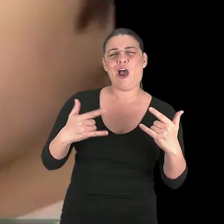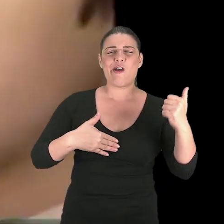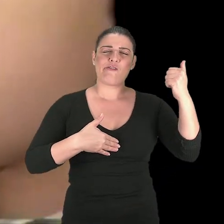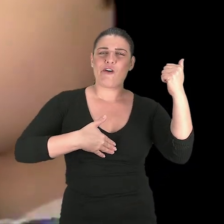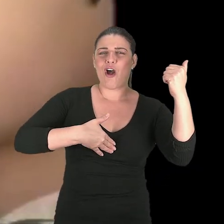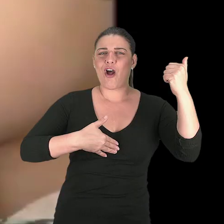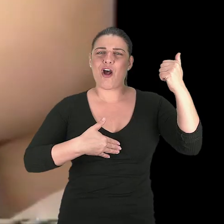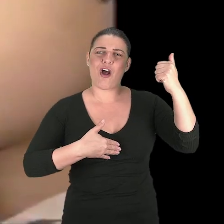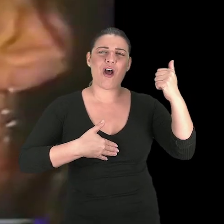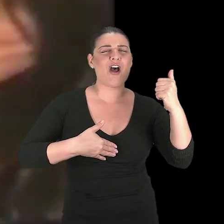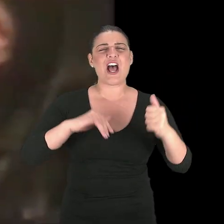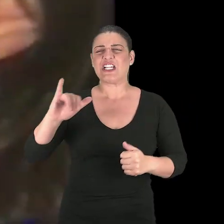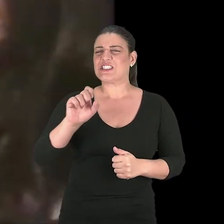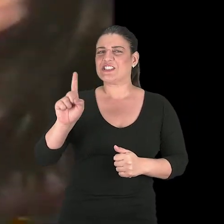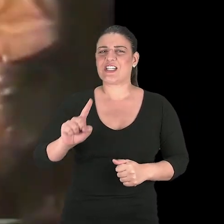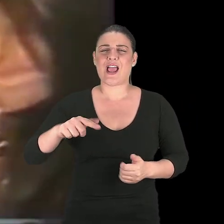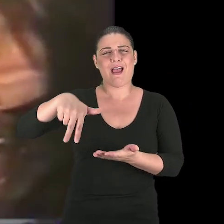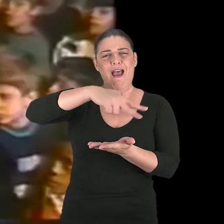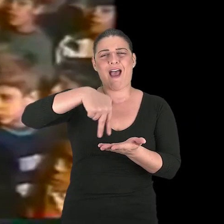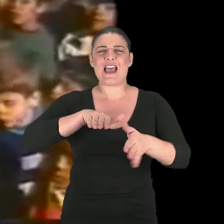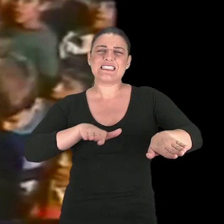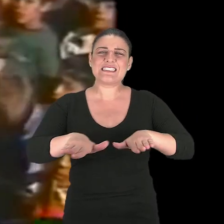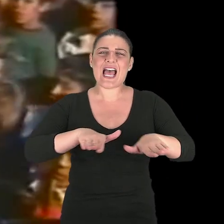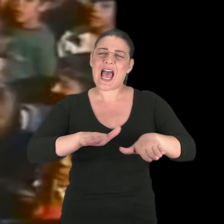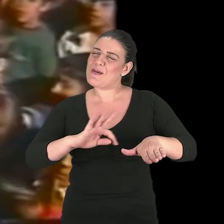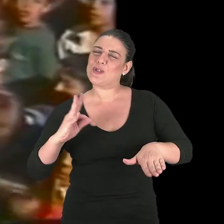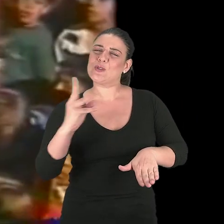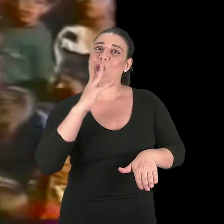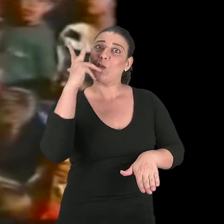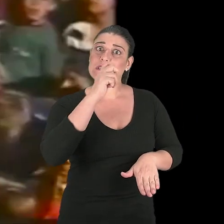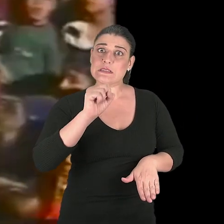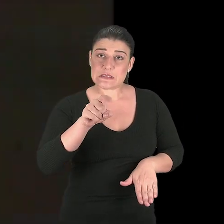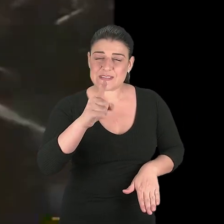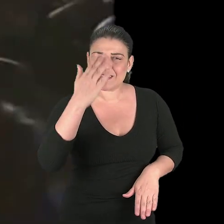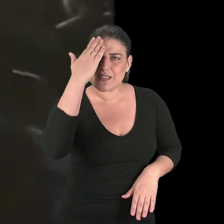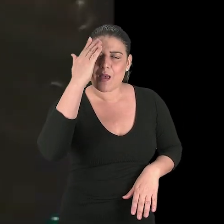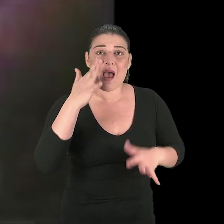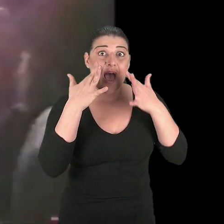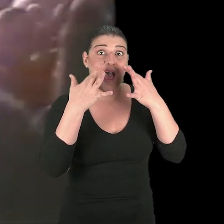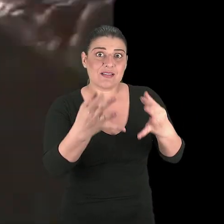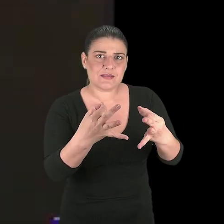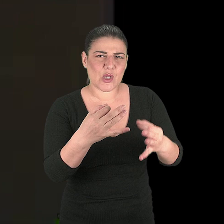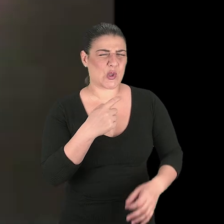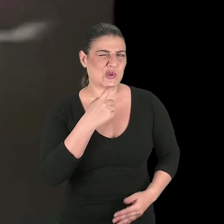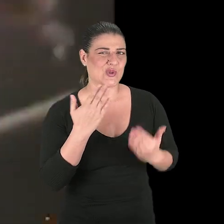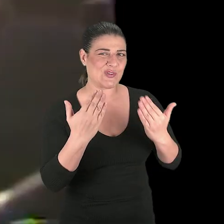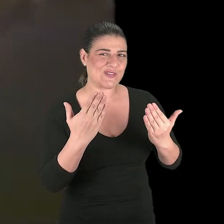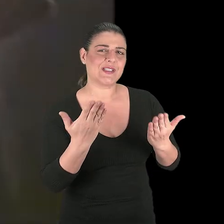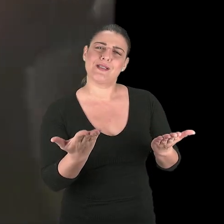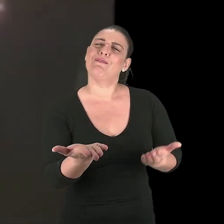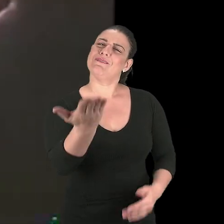forró, Beethoven, jazz, ciranda, samba, tudo é bonito se você souber ouvir. Duvida?